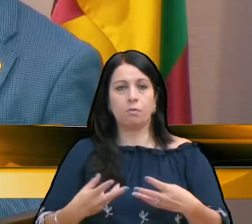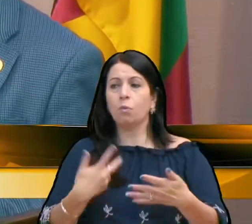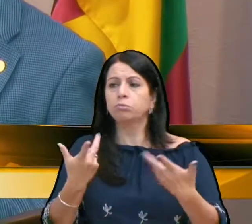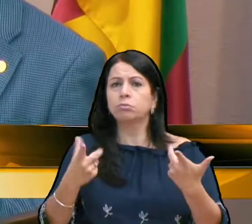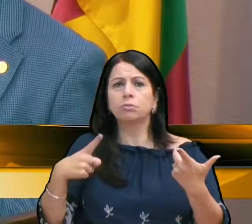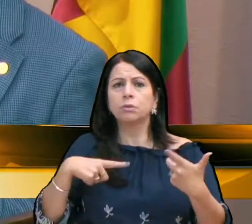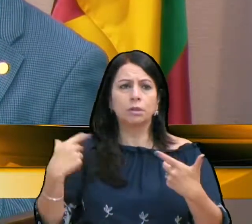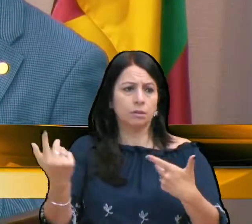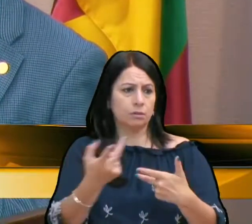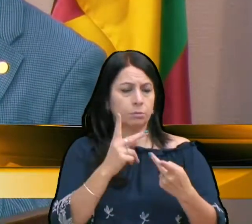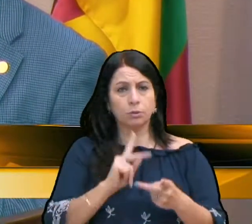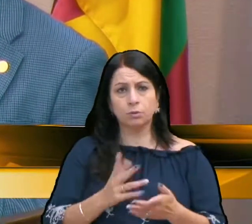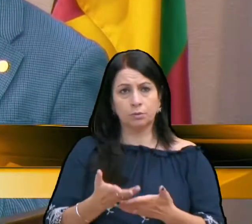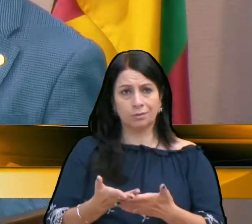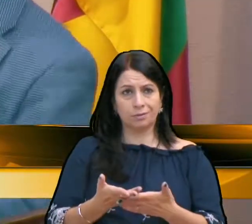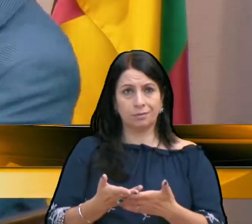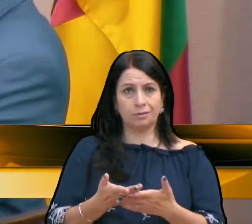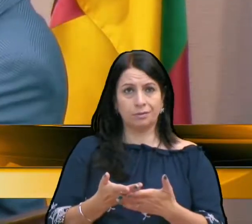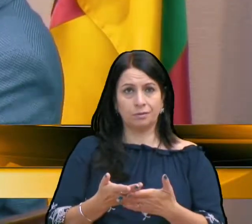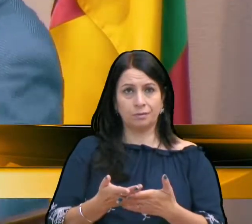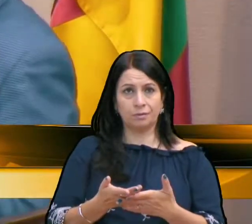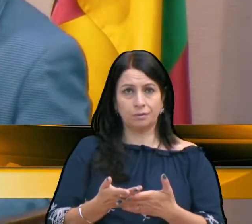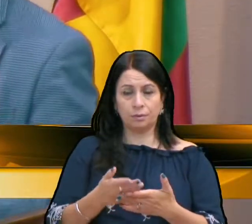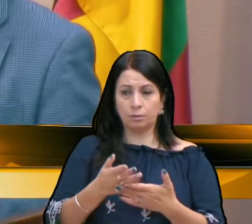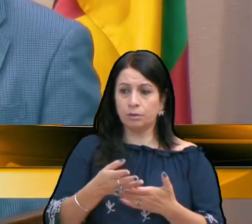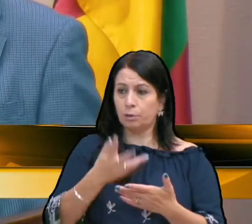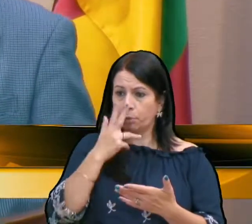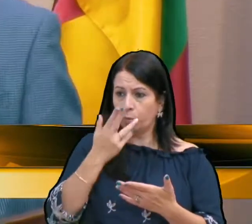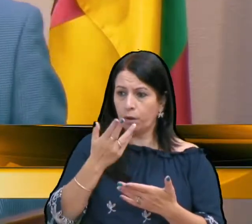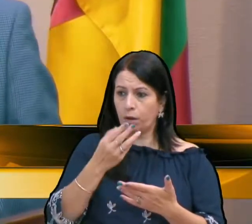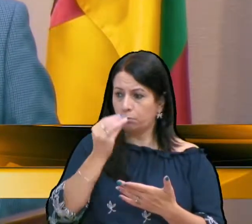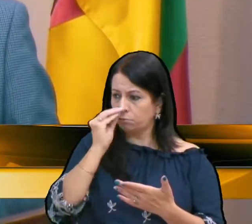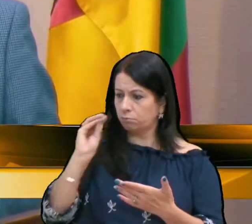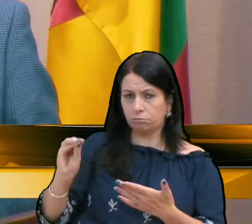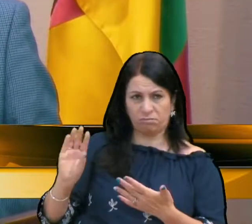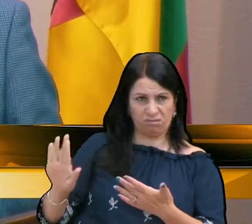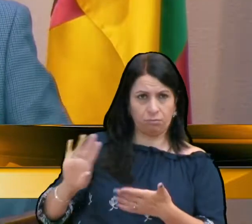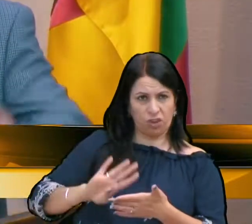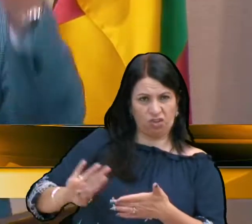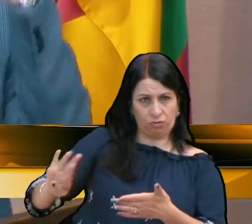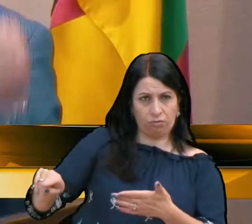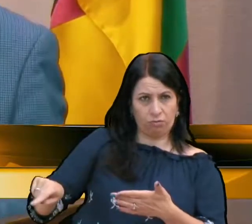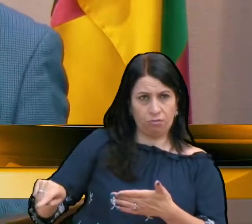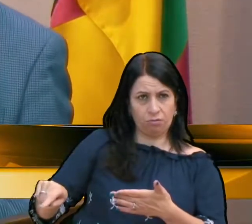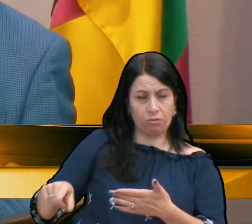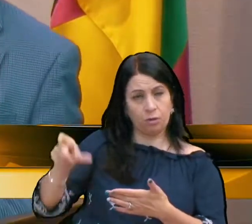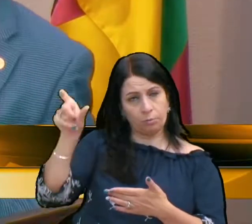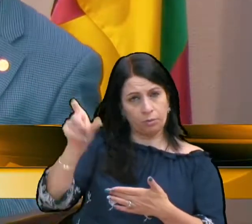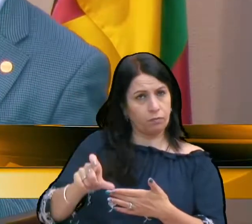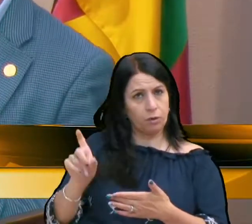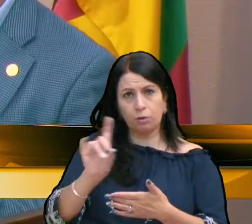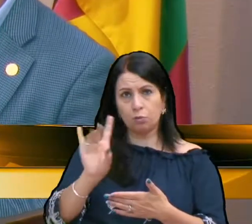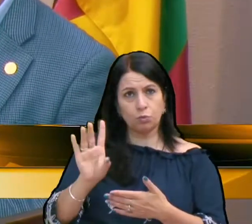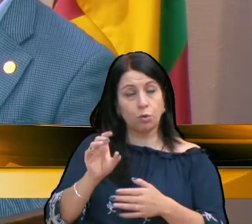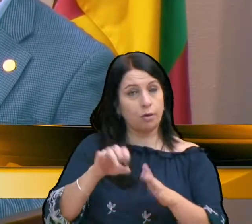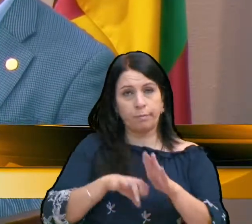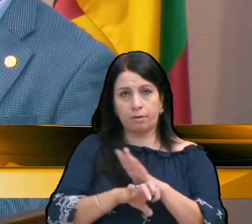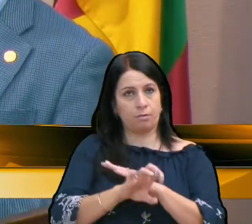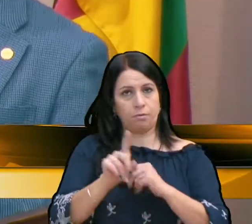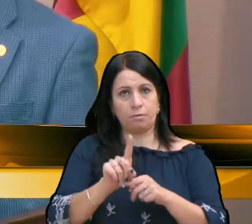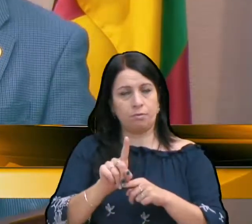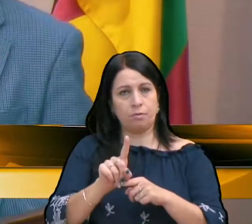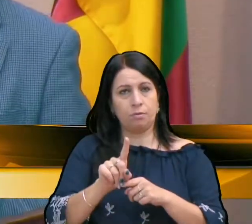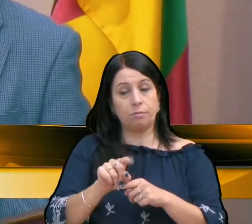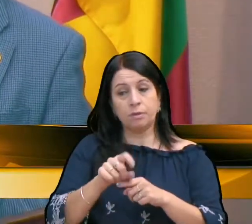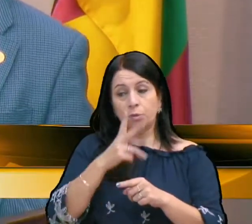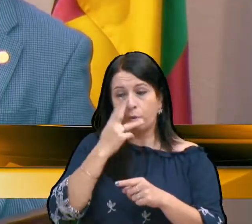está essa grandeza? Nós estamos deixando de lado esta grandeza? Esse perfil, não só empreendedor, mas